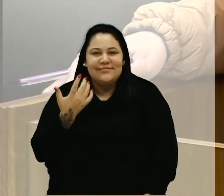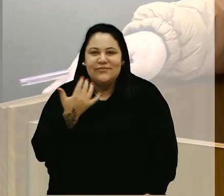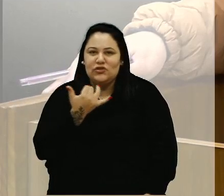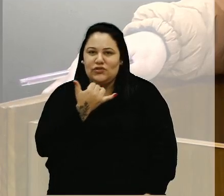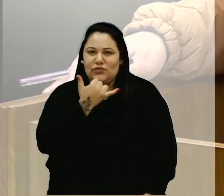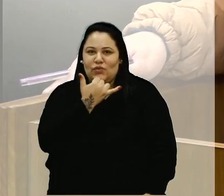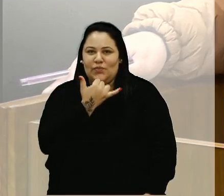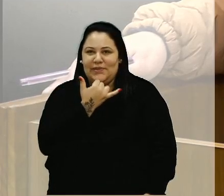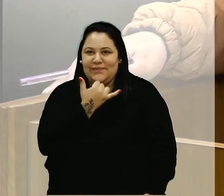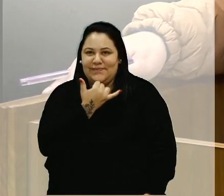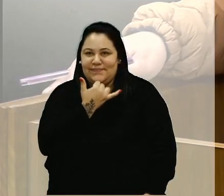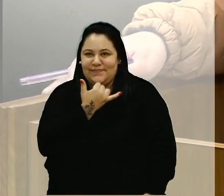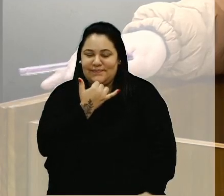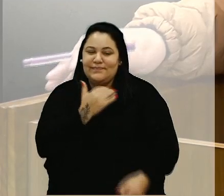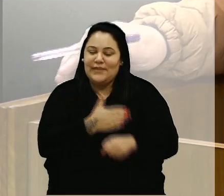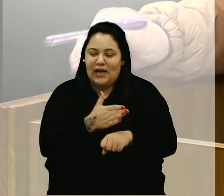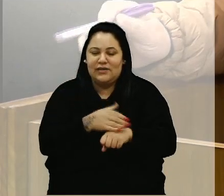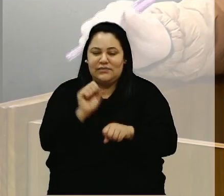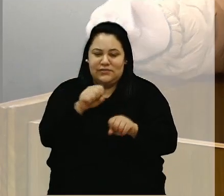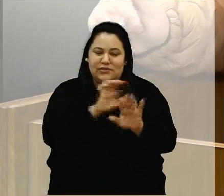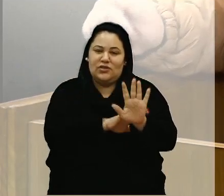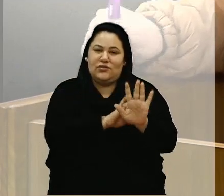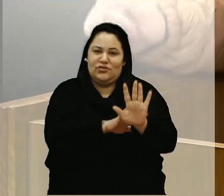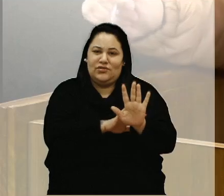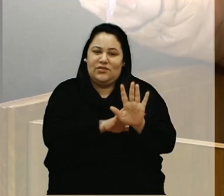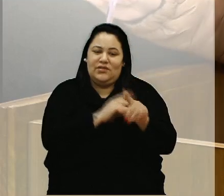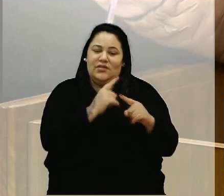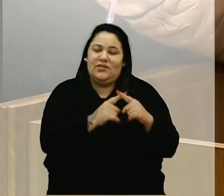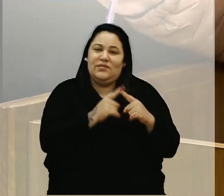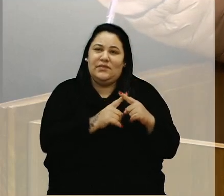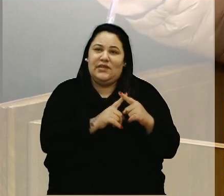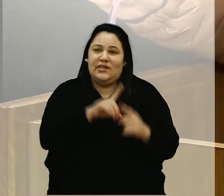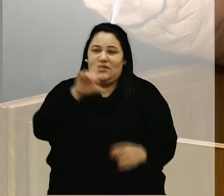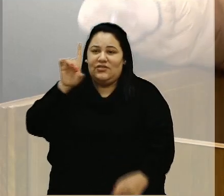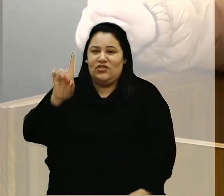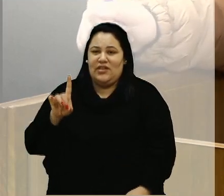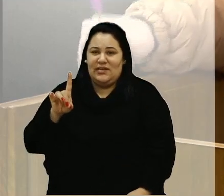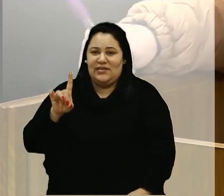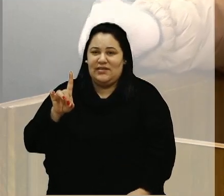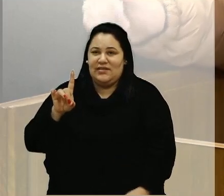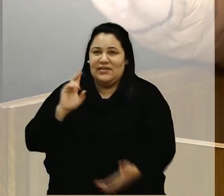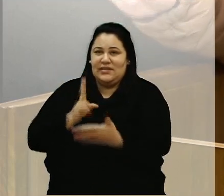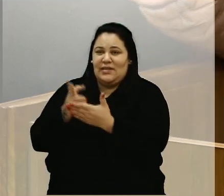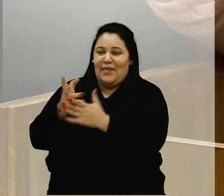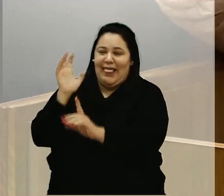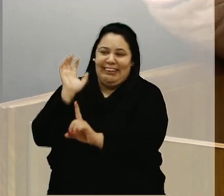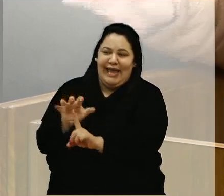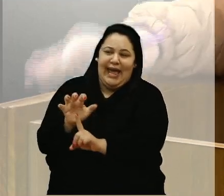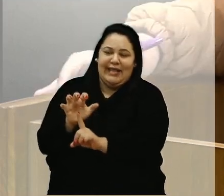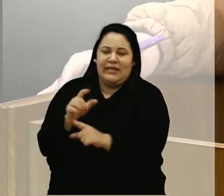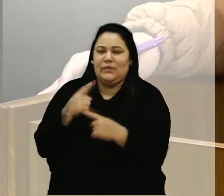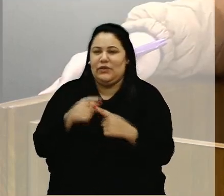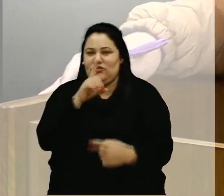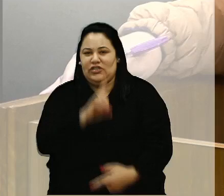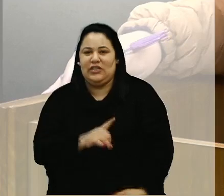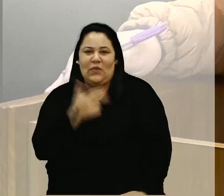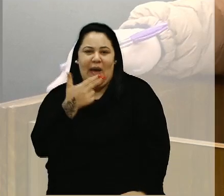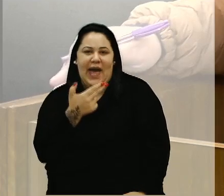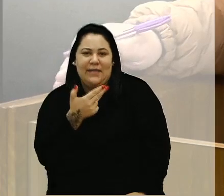a ideologia. Porque a direita é sempre atacada de fascista, porque o porte de arma, porque é